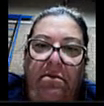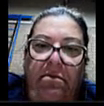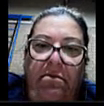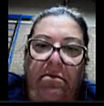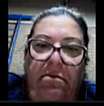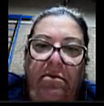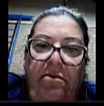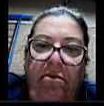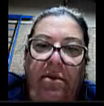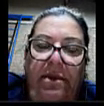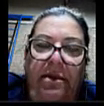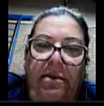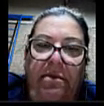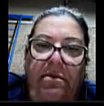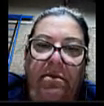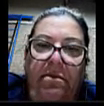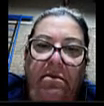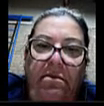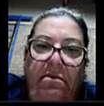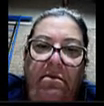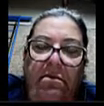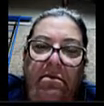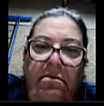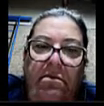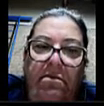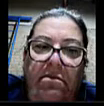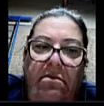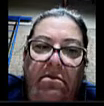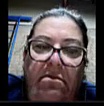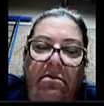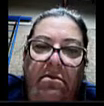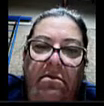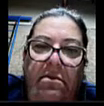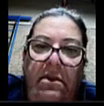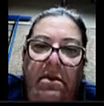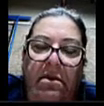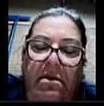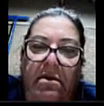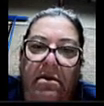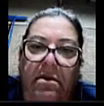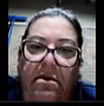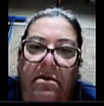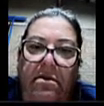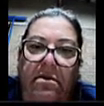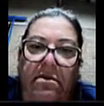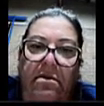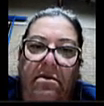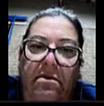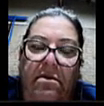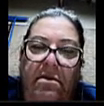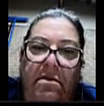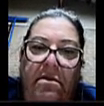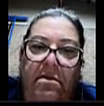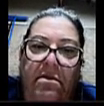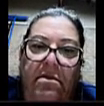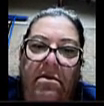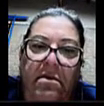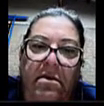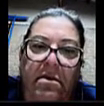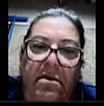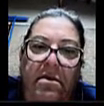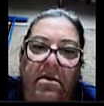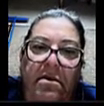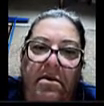regressiva, ela tem dificuldade. Ela também tem dificuldade com tabelas, para entender tabelas, entender